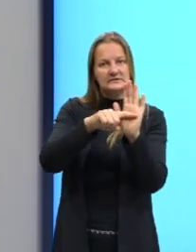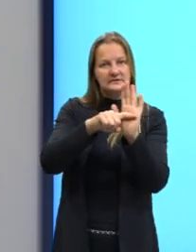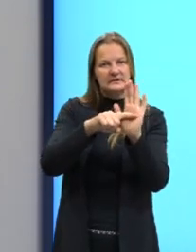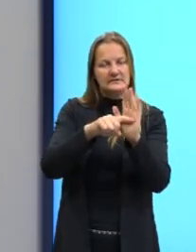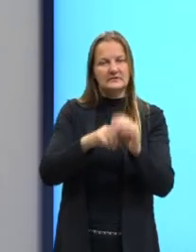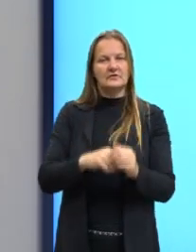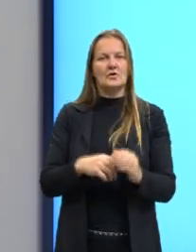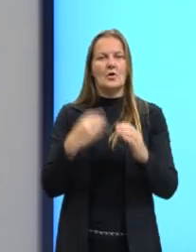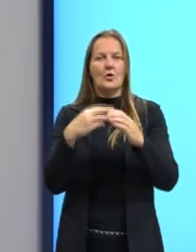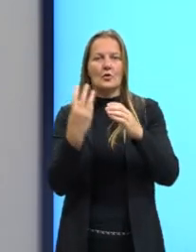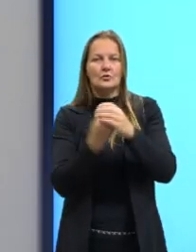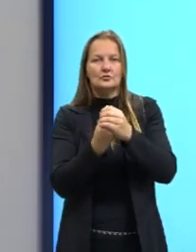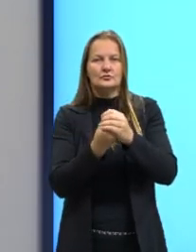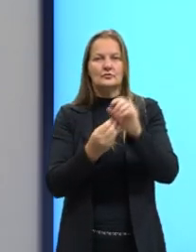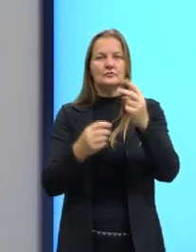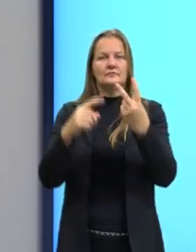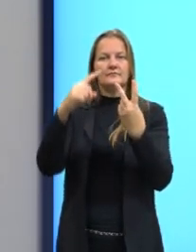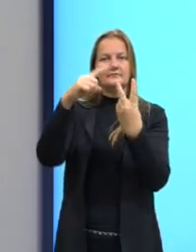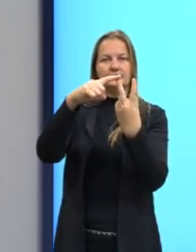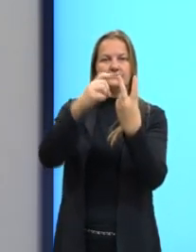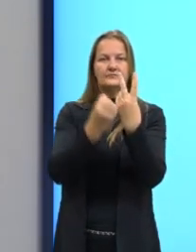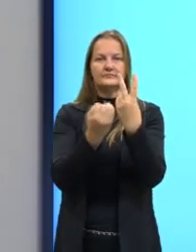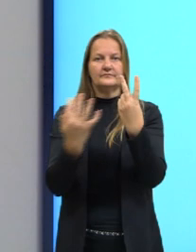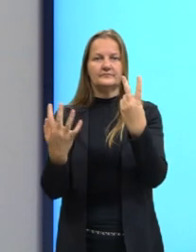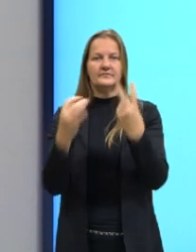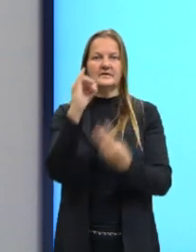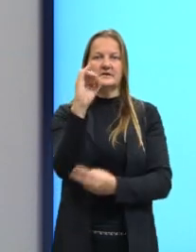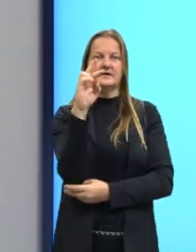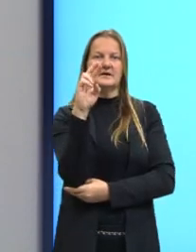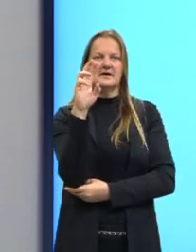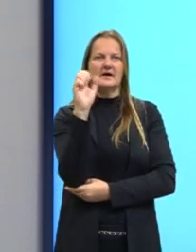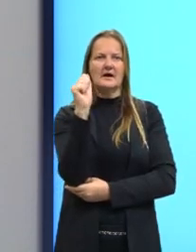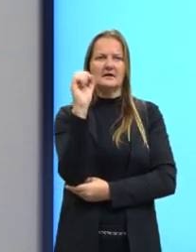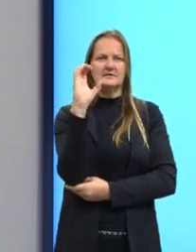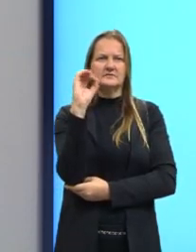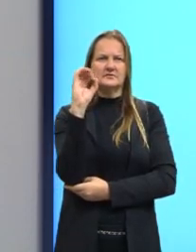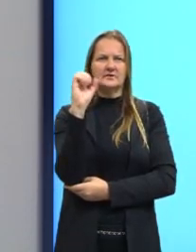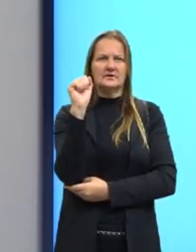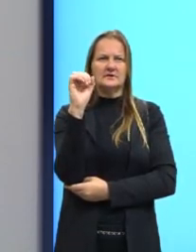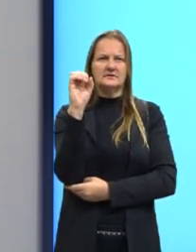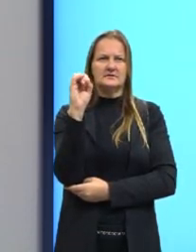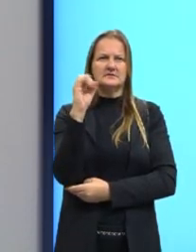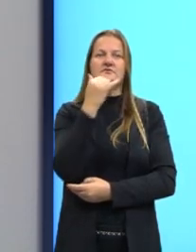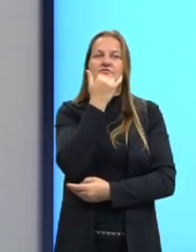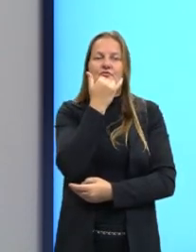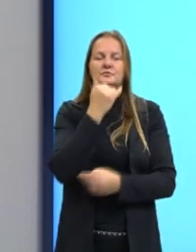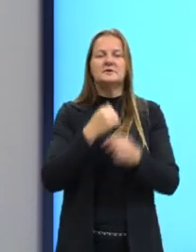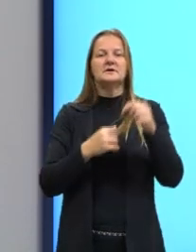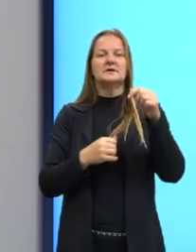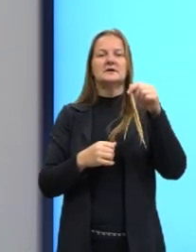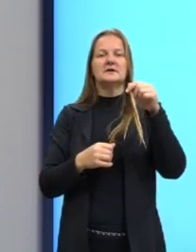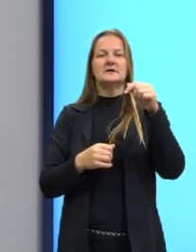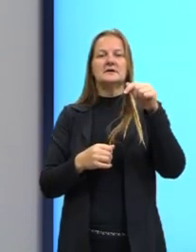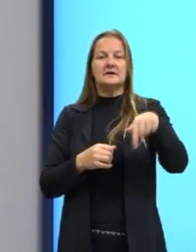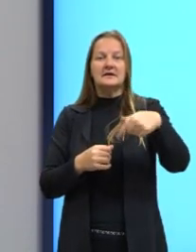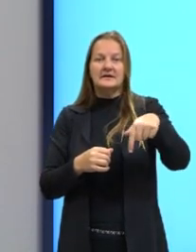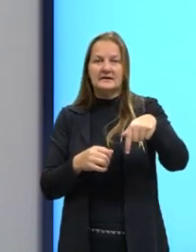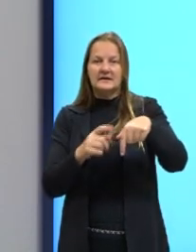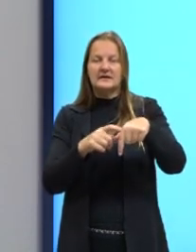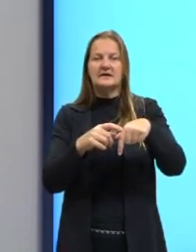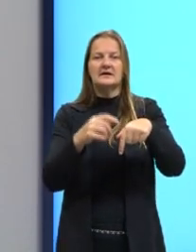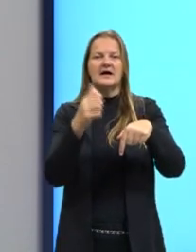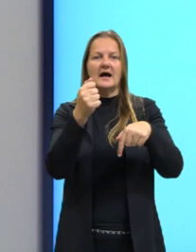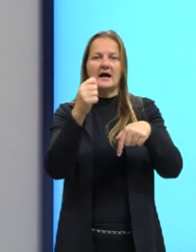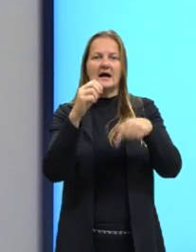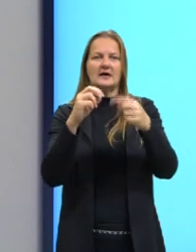conjunto dos números racionais é que eu vou lê Racionais é igual tal x tal que x = a sobre B